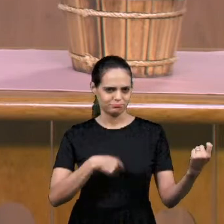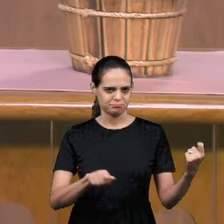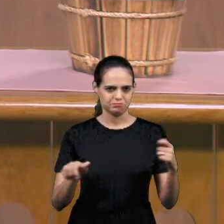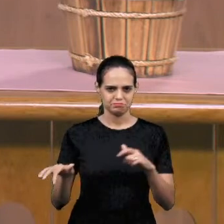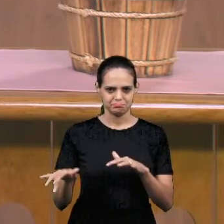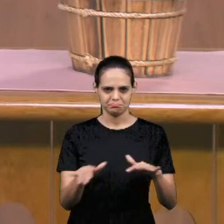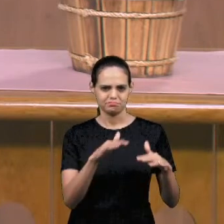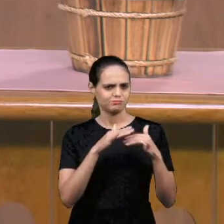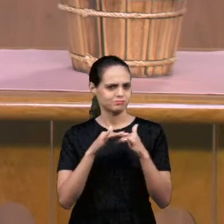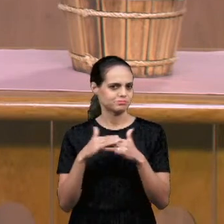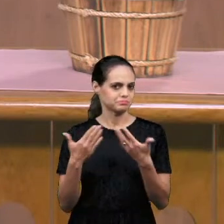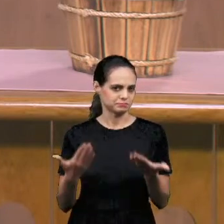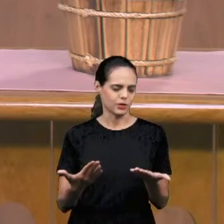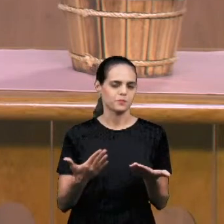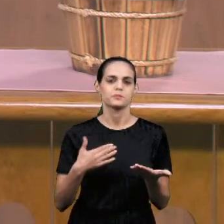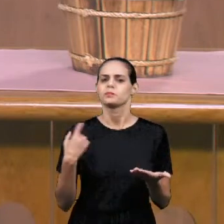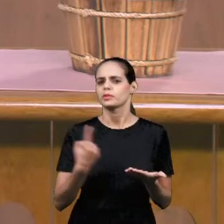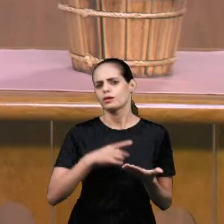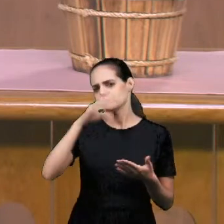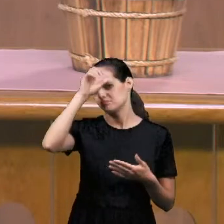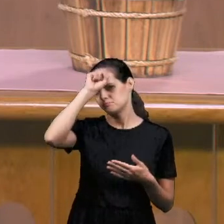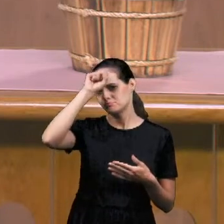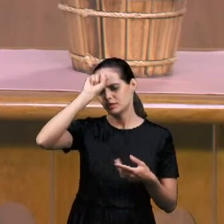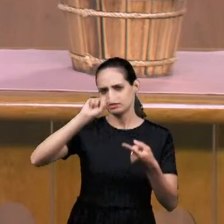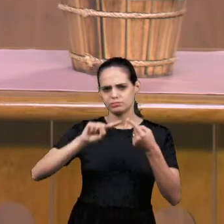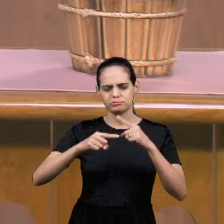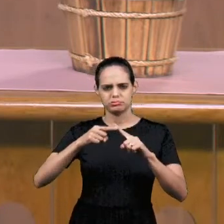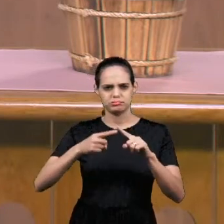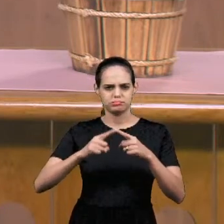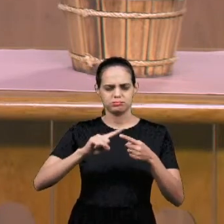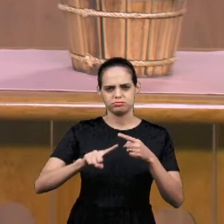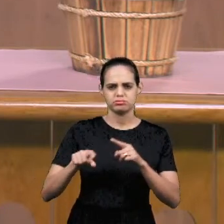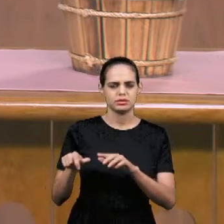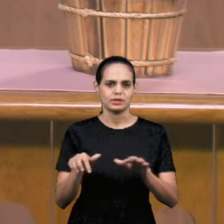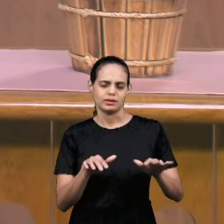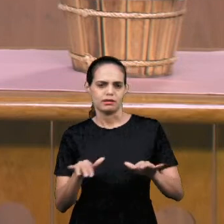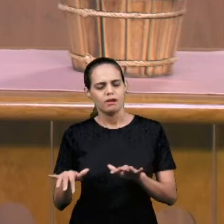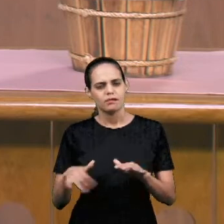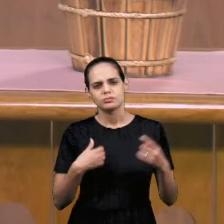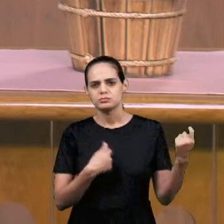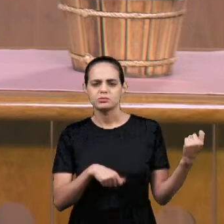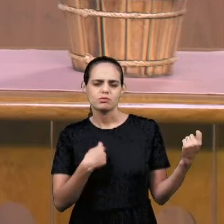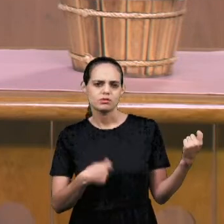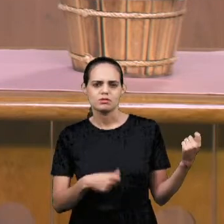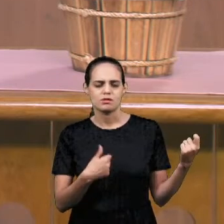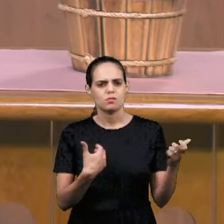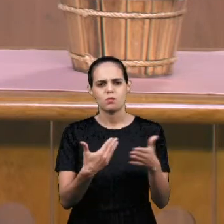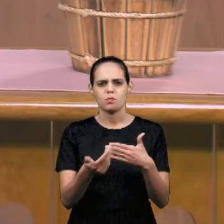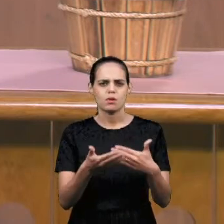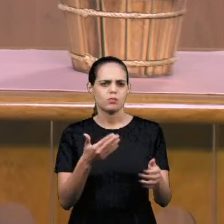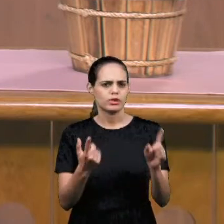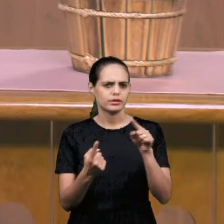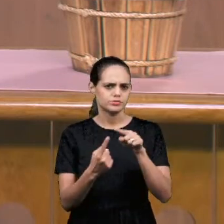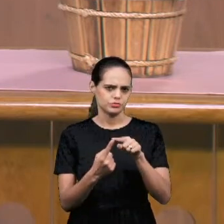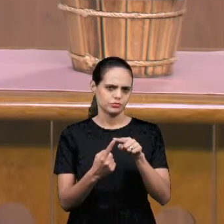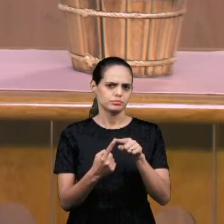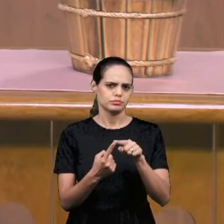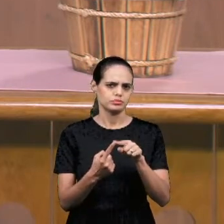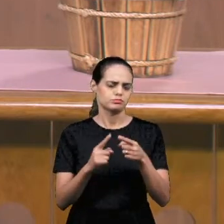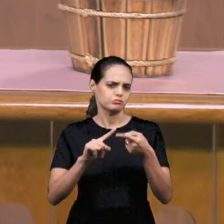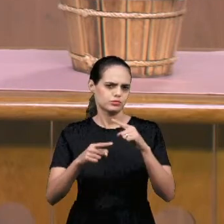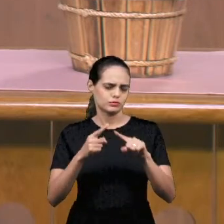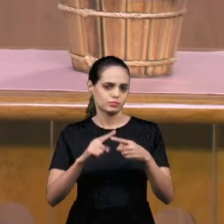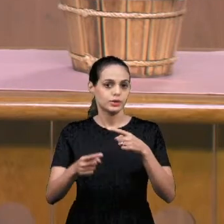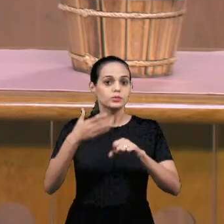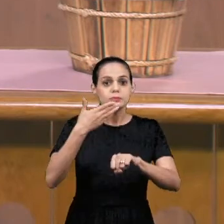está aprendendo a tocar um teclado, um violão, seja qual for o instrumento, o treino, ele